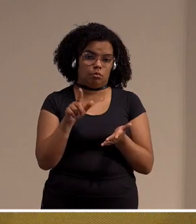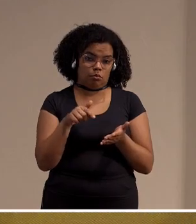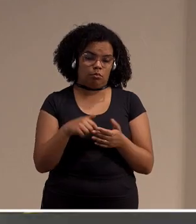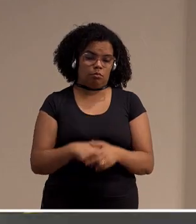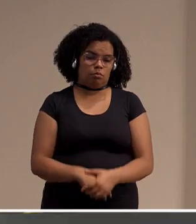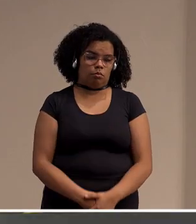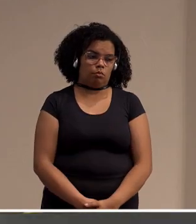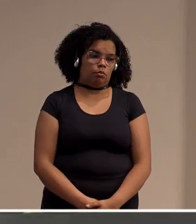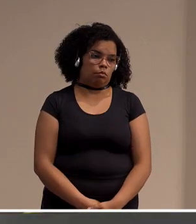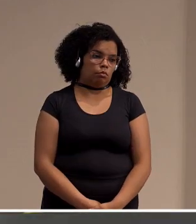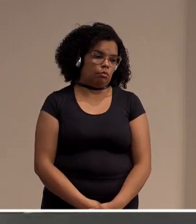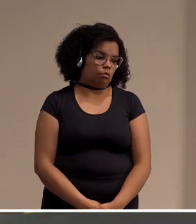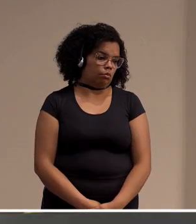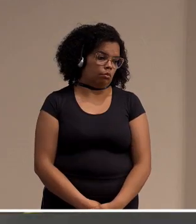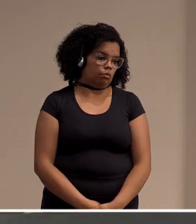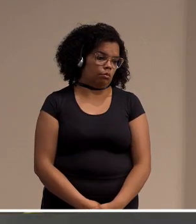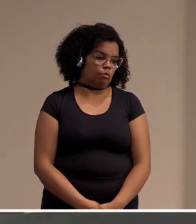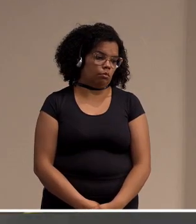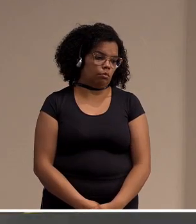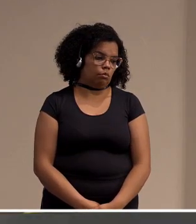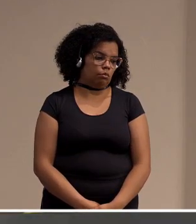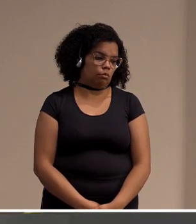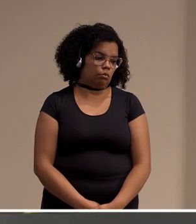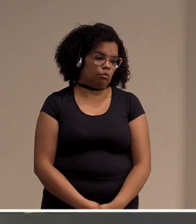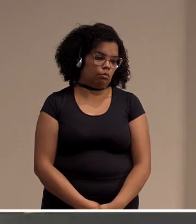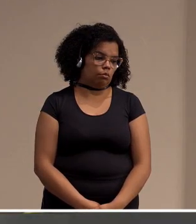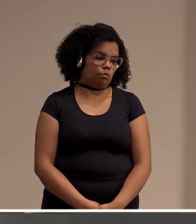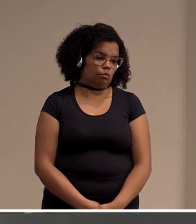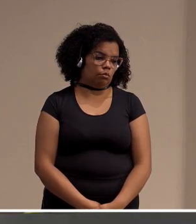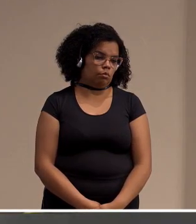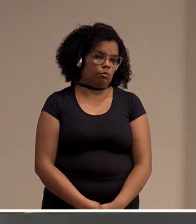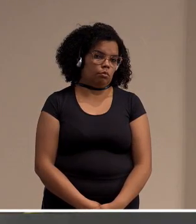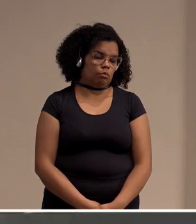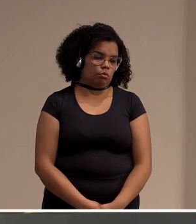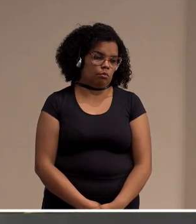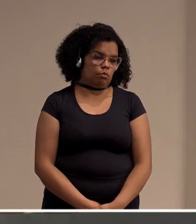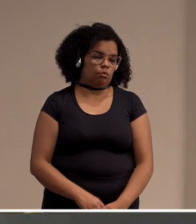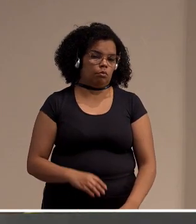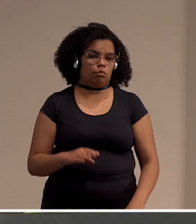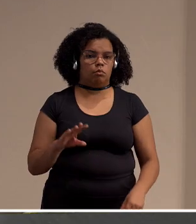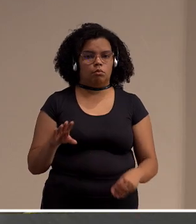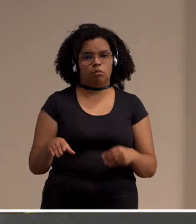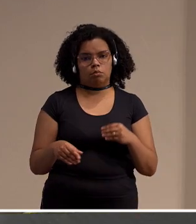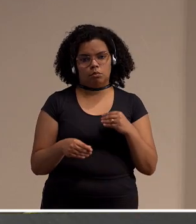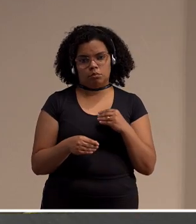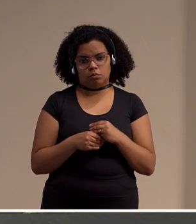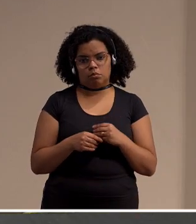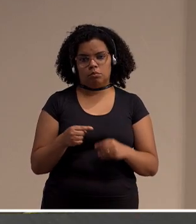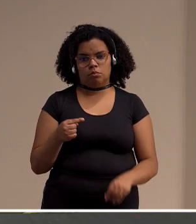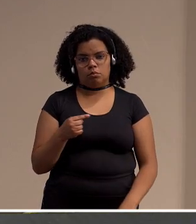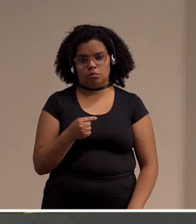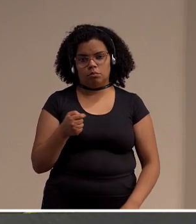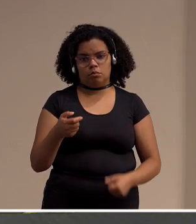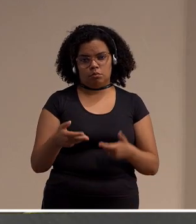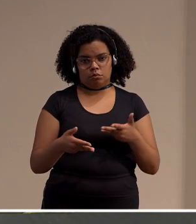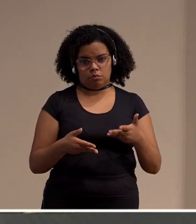Perfeito. Mas, complementando isso que Michel dizia assim, sobre o Milley, o papel